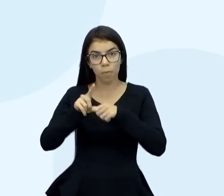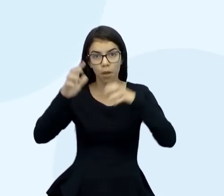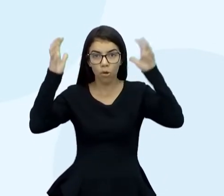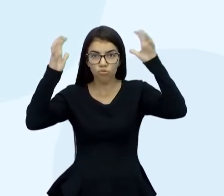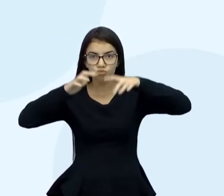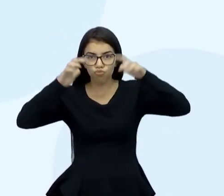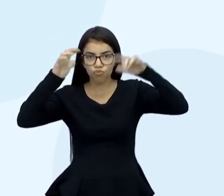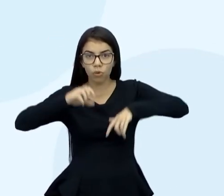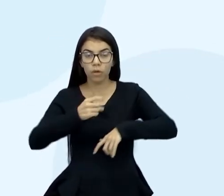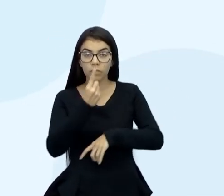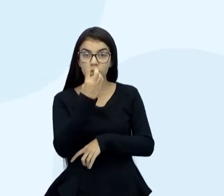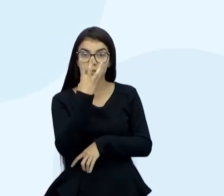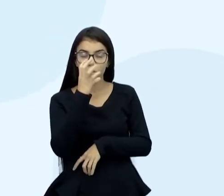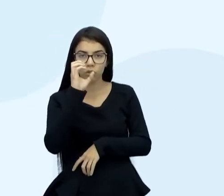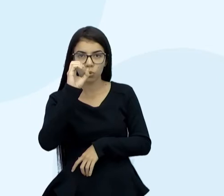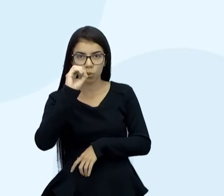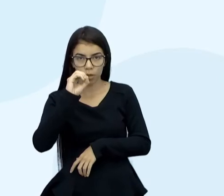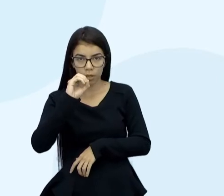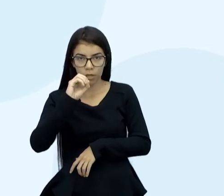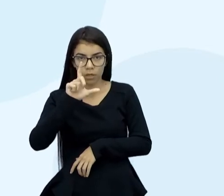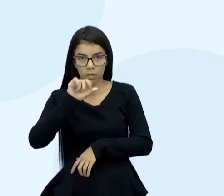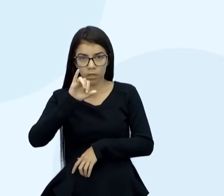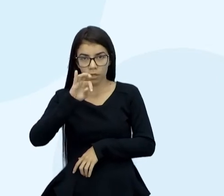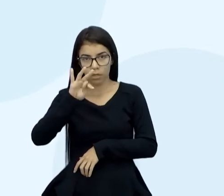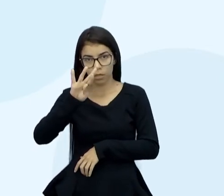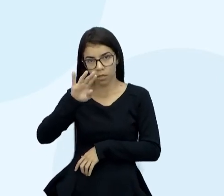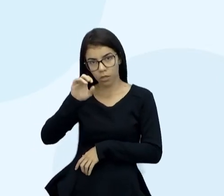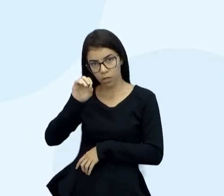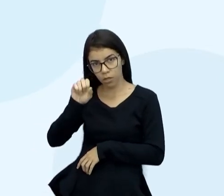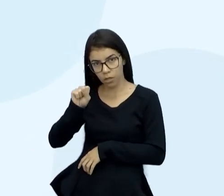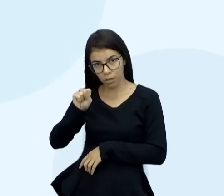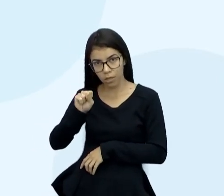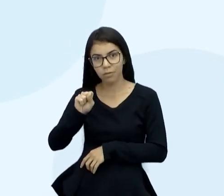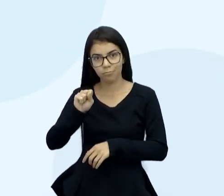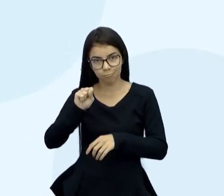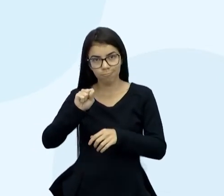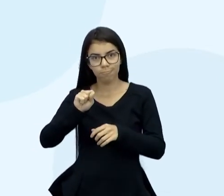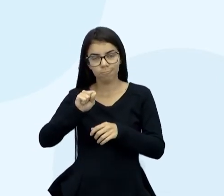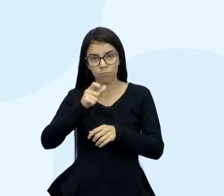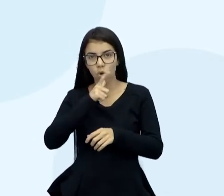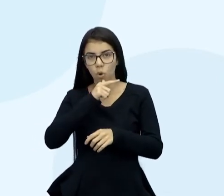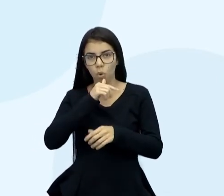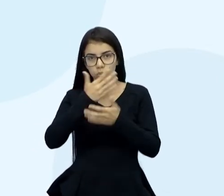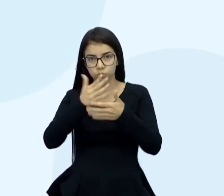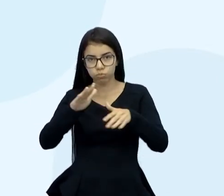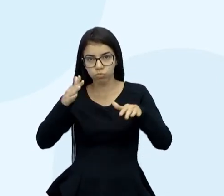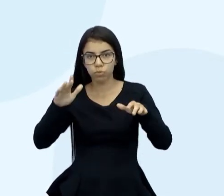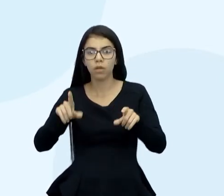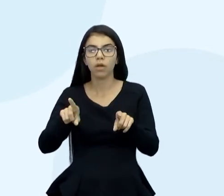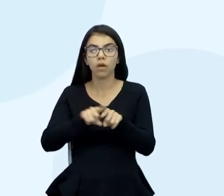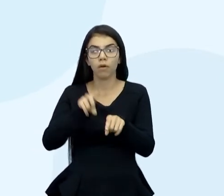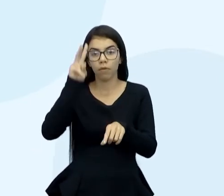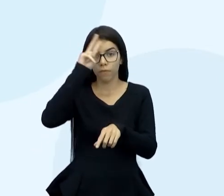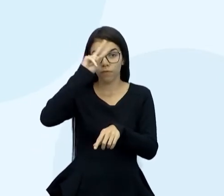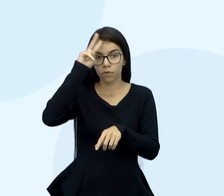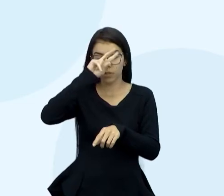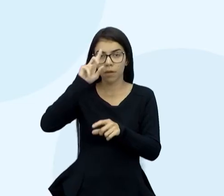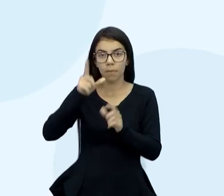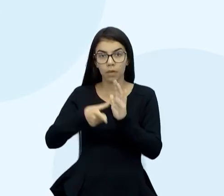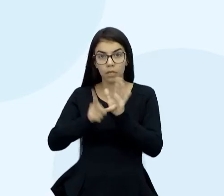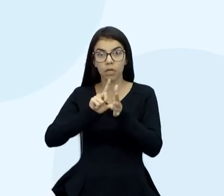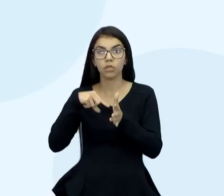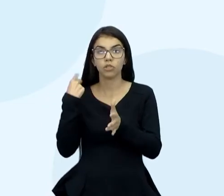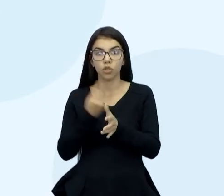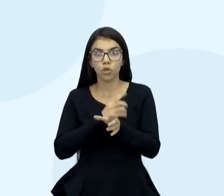choveu 140 litros. Você lembra lá quando a gente trabalhou o índice pluviométrico? A gente calculou quanto